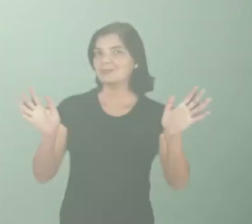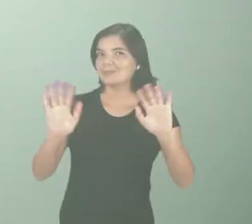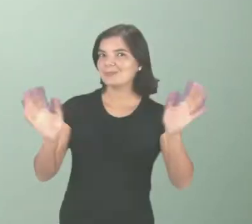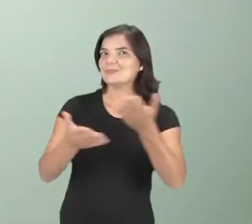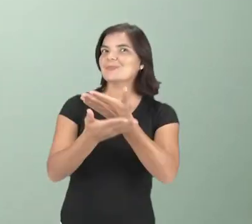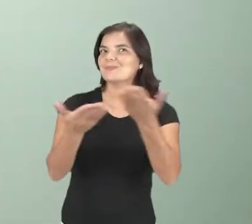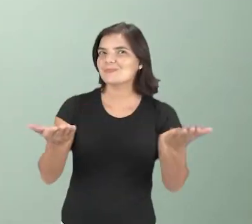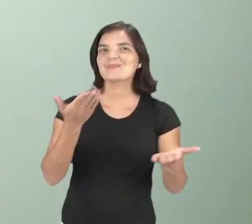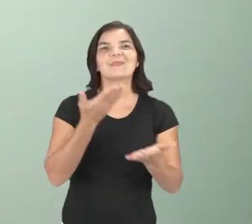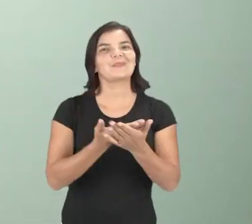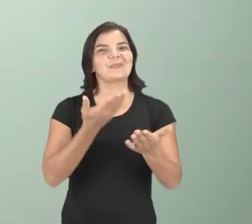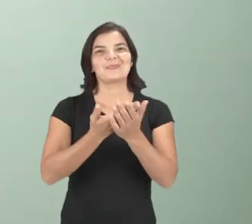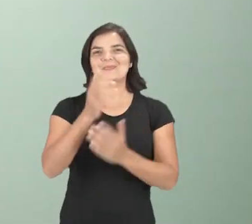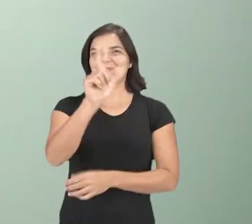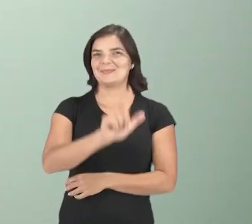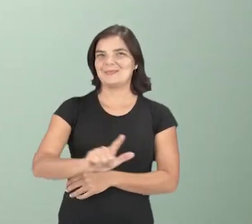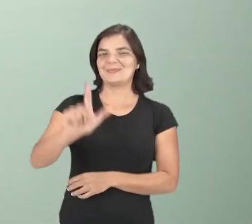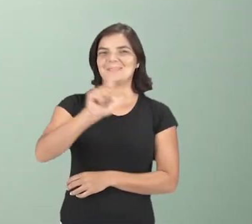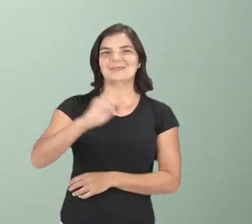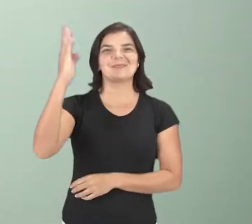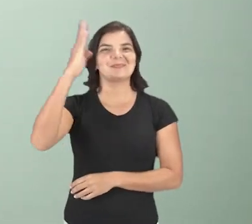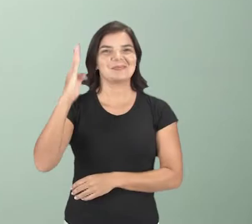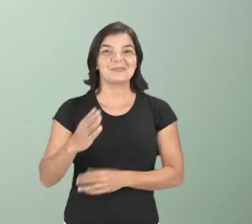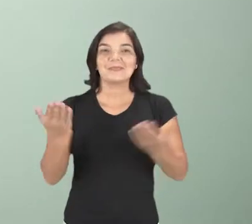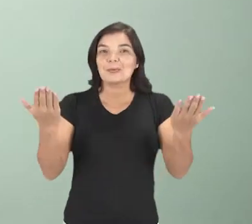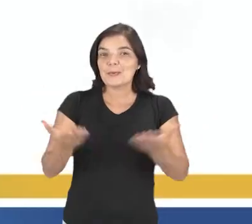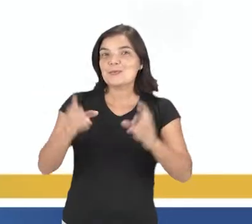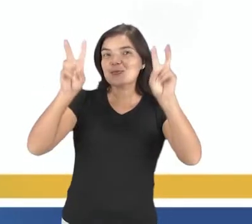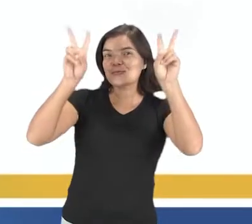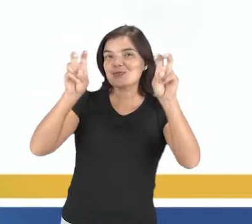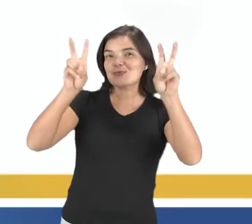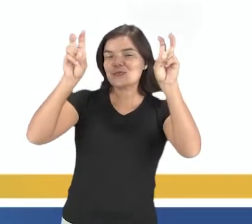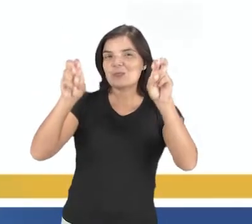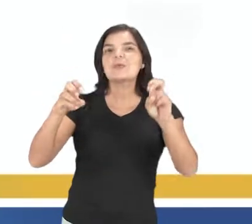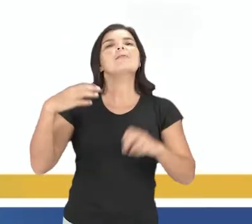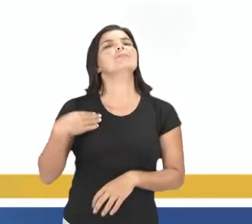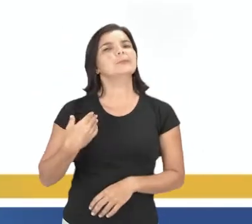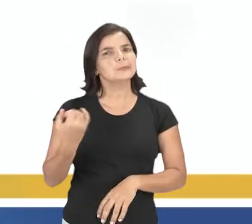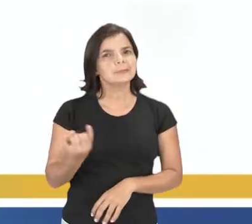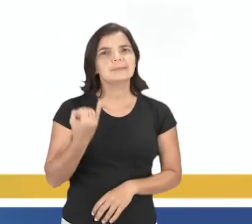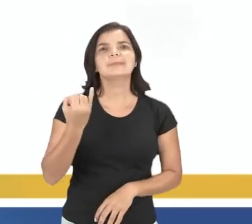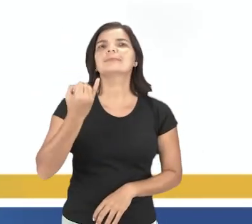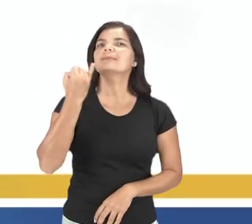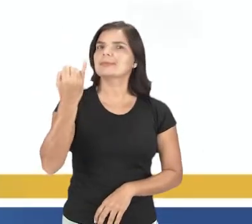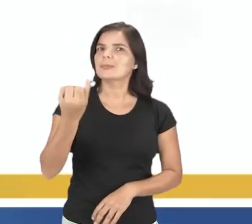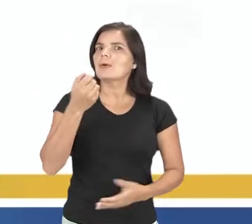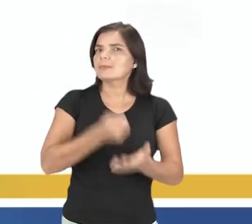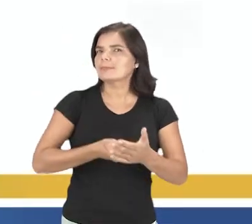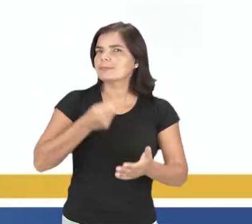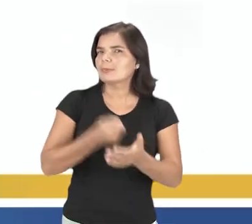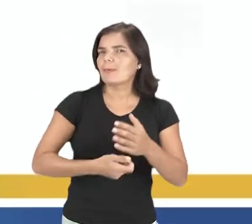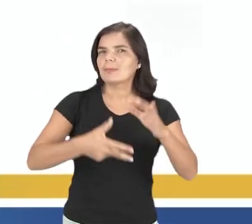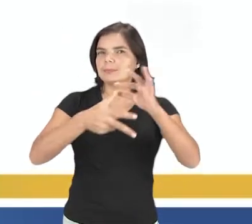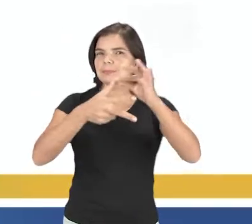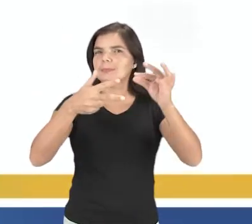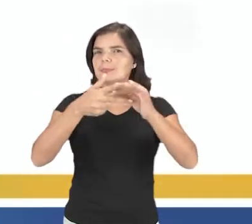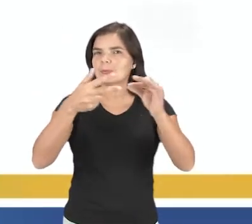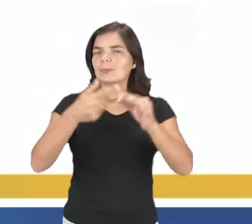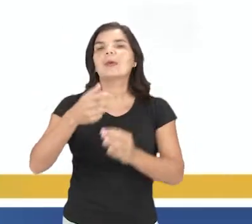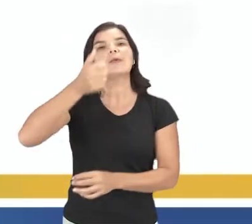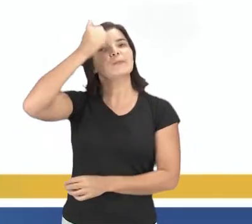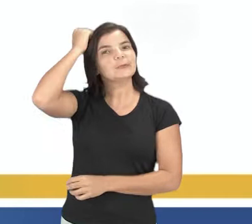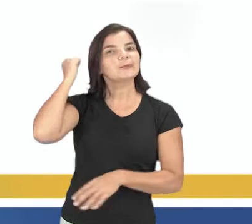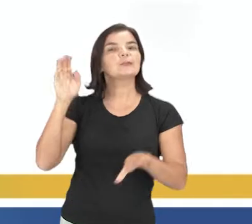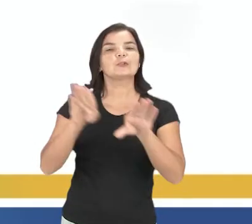Vamos lá, pessoal, para mais uma aula de literatura brasileira. Hoje nós vamos falar de um tema extremamente relevante, cobrado no Enem, nos principais vestibulares